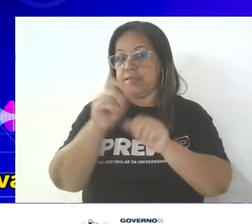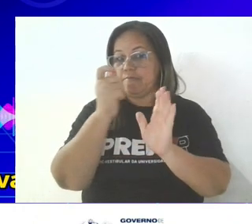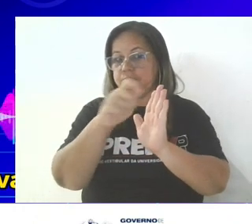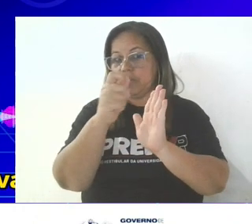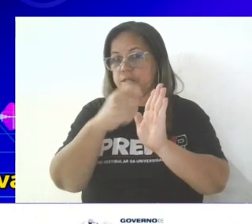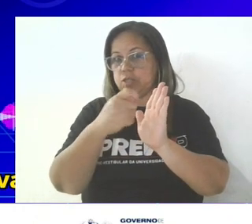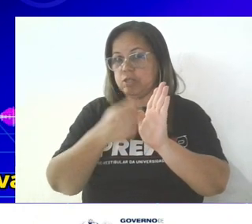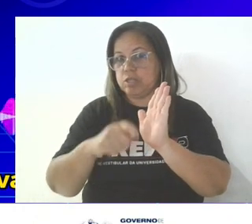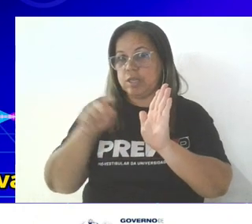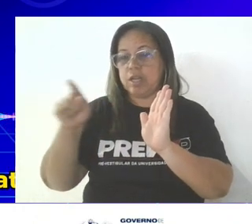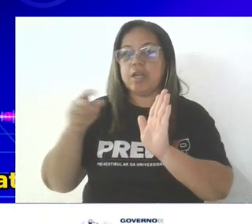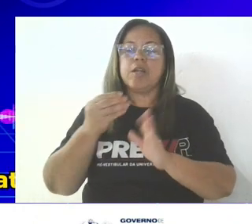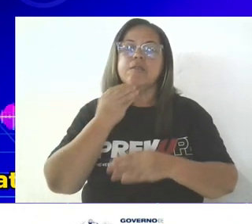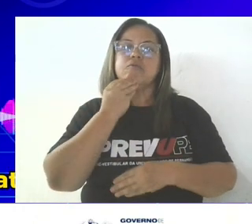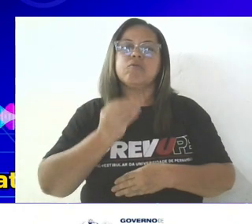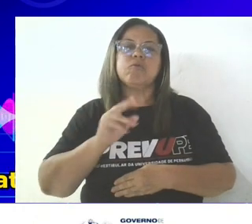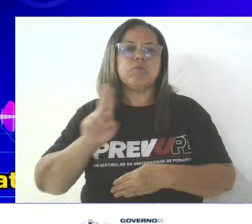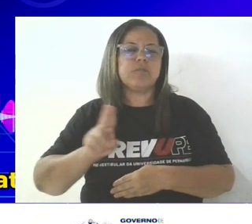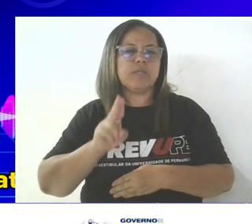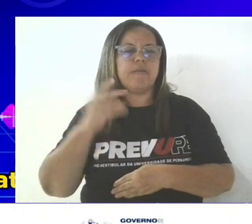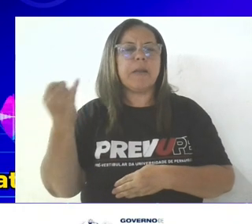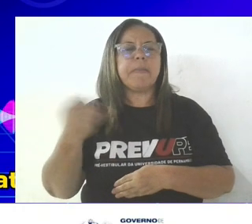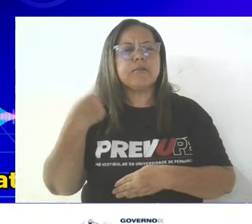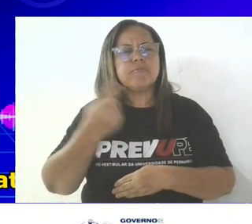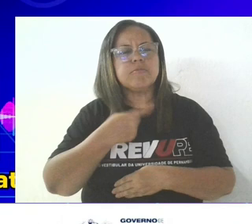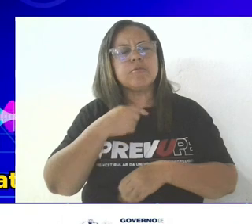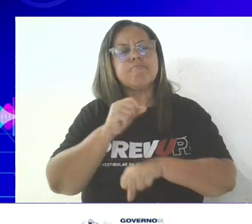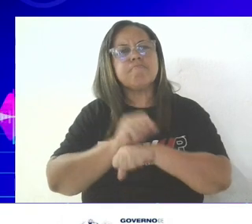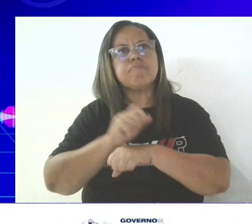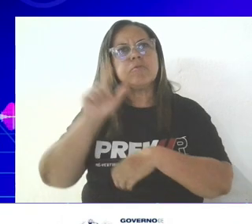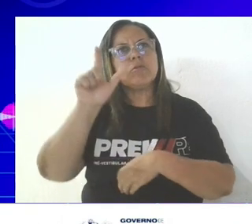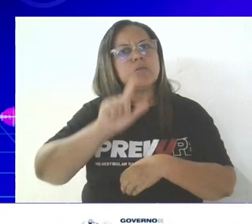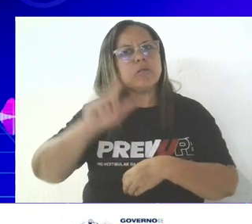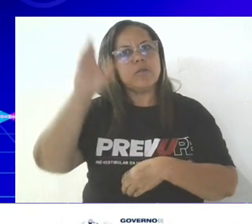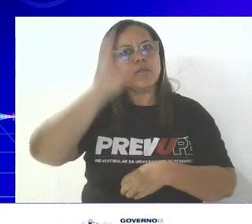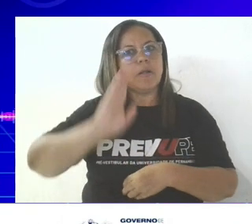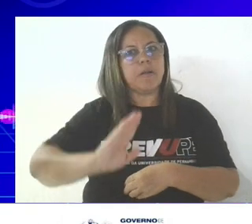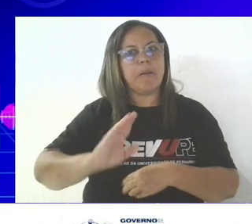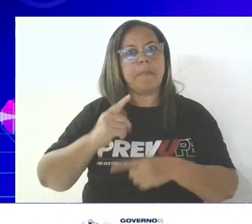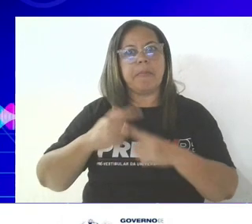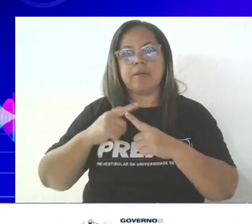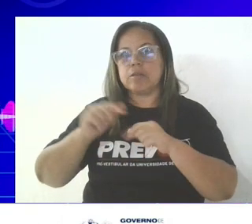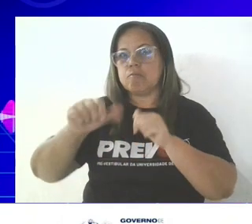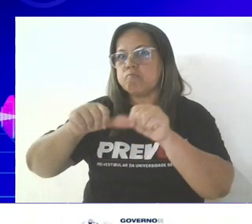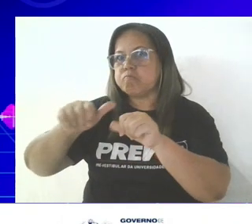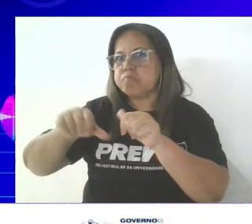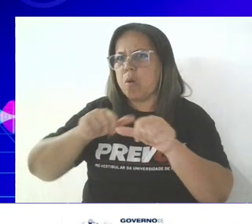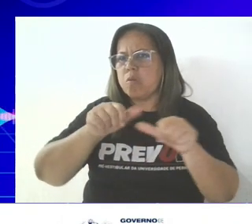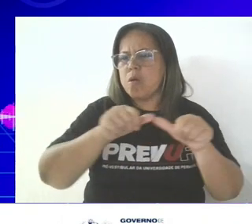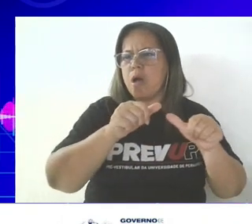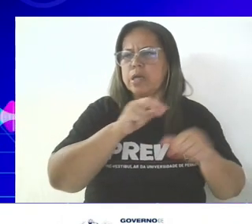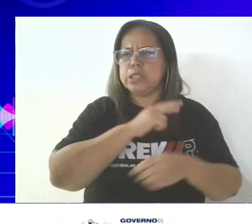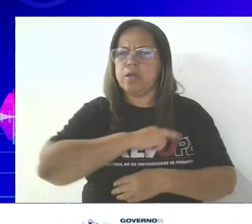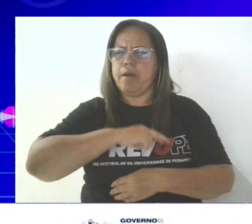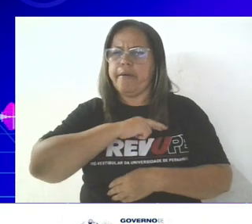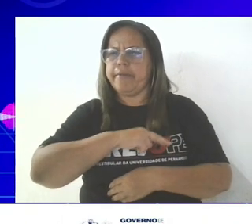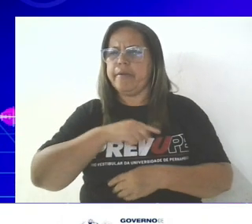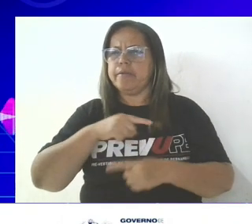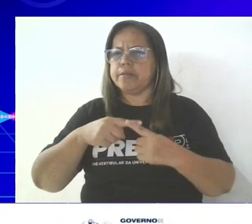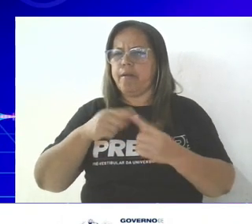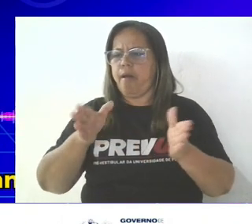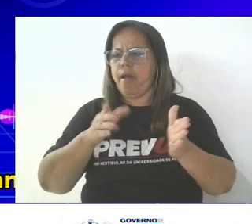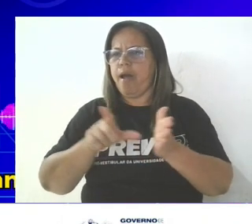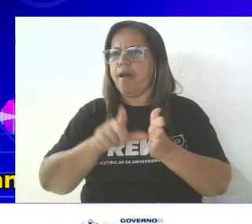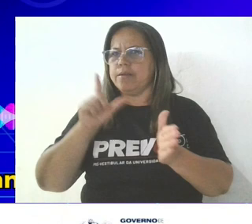que o machado usava foi muito importante para a evolução da literatura brasileira ele quebrou com os padrões românticos que estavam em alta na